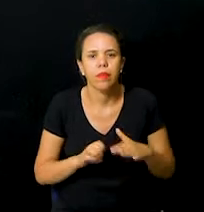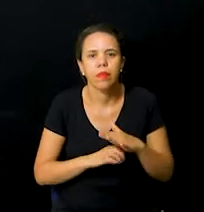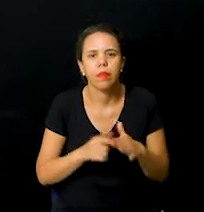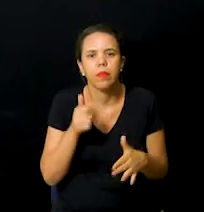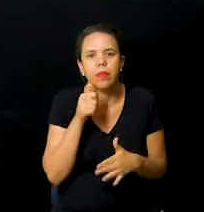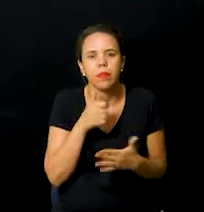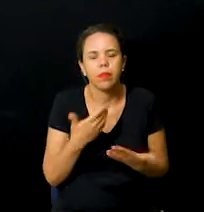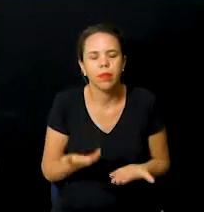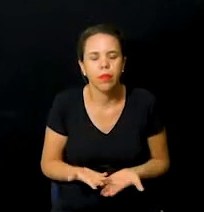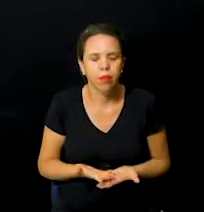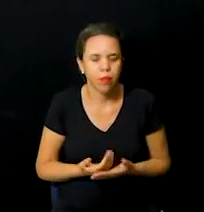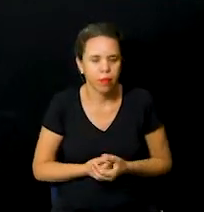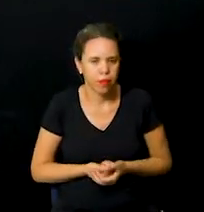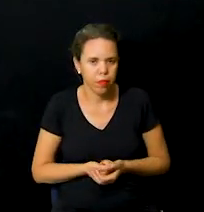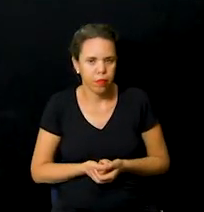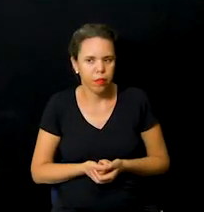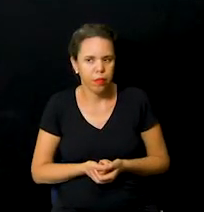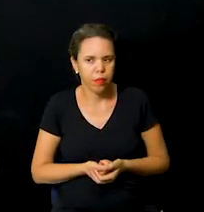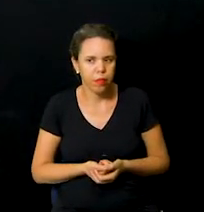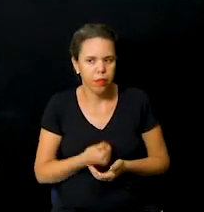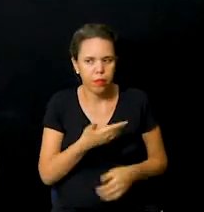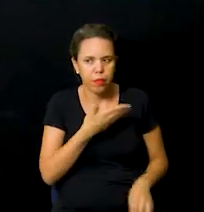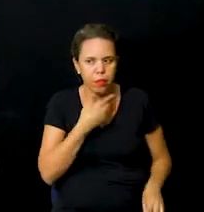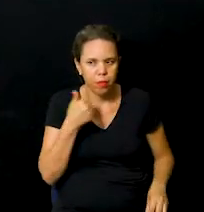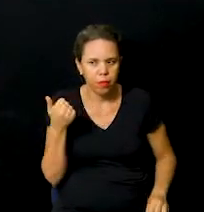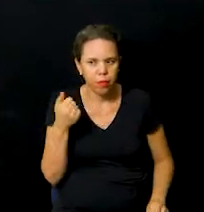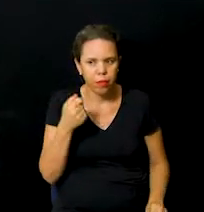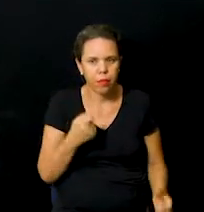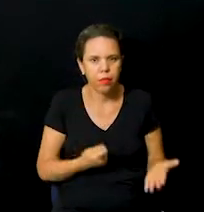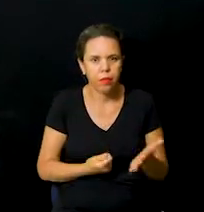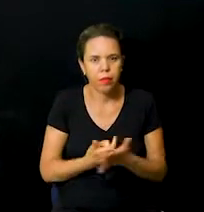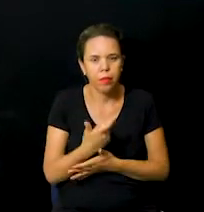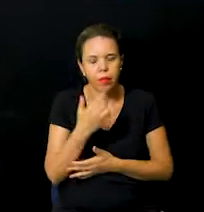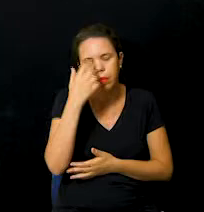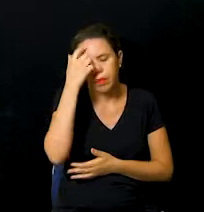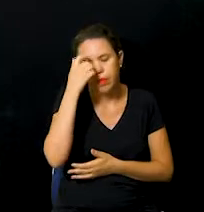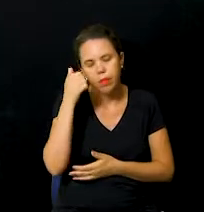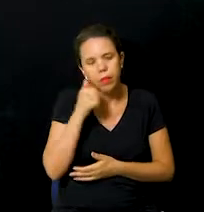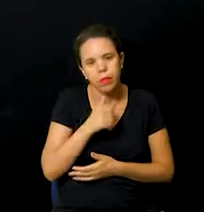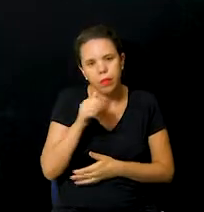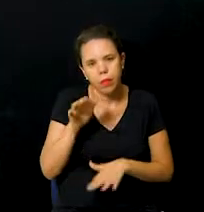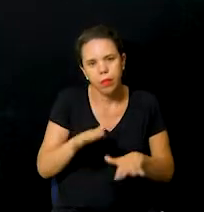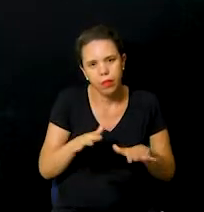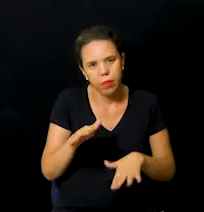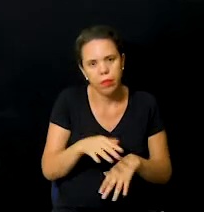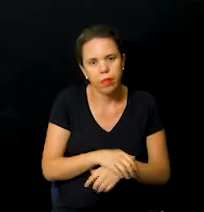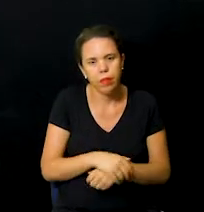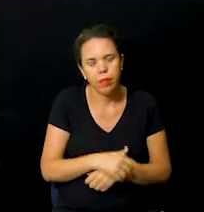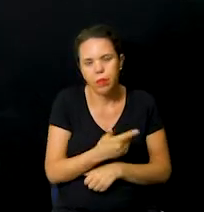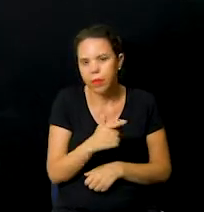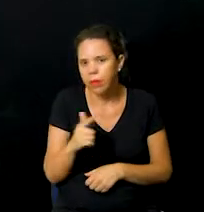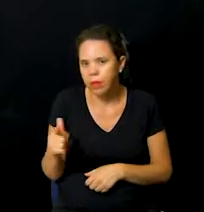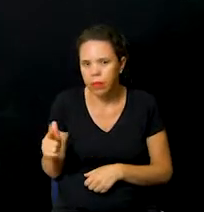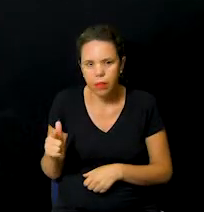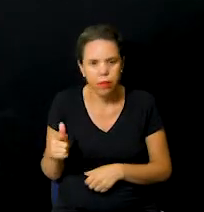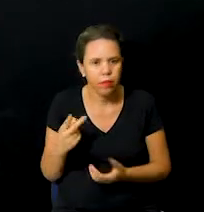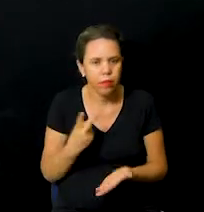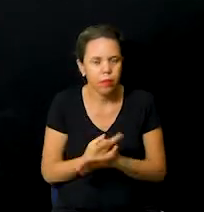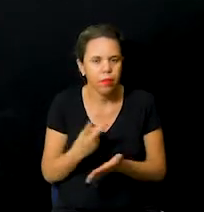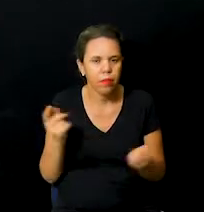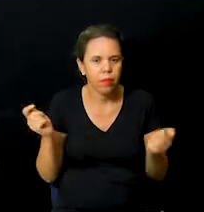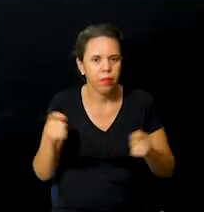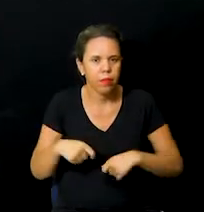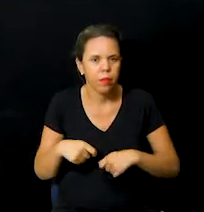para as companhias das mulheres. Apesar de serem as melhores pagadoras, as mulheres geralmente não